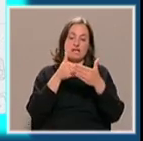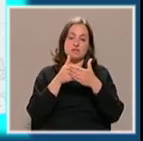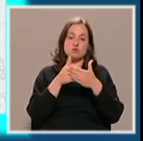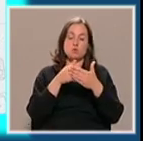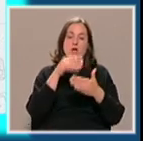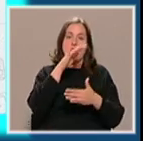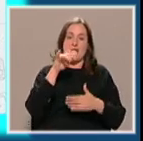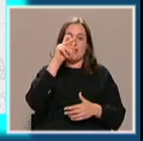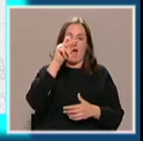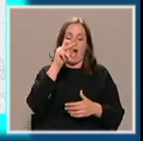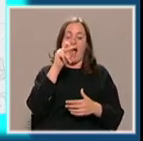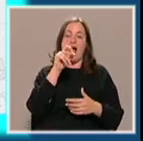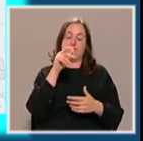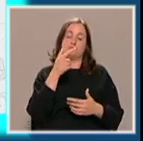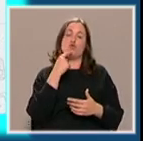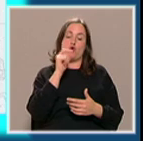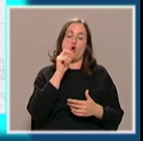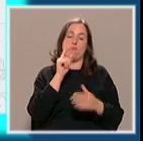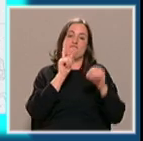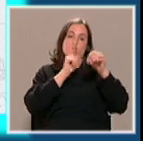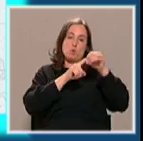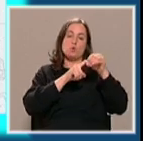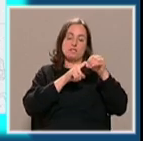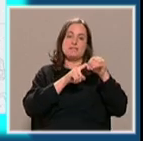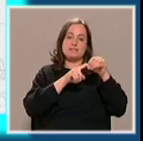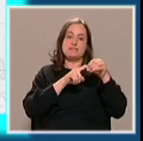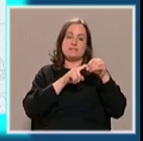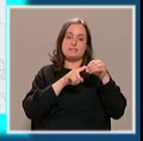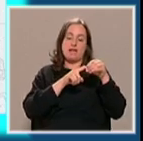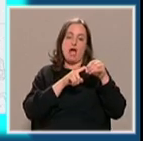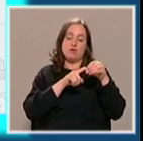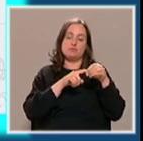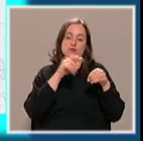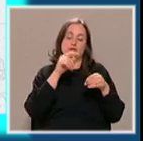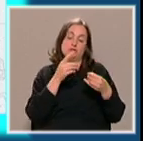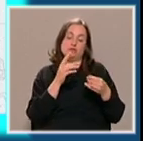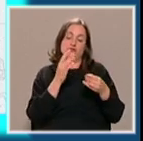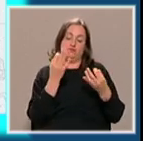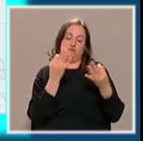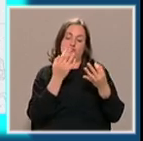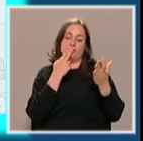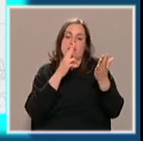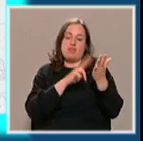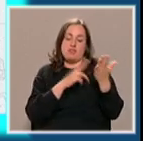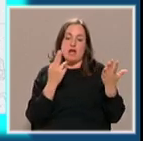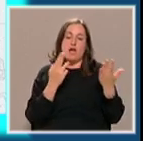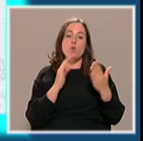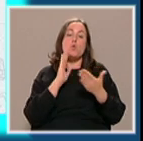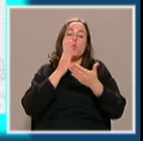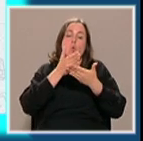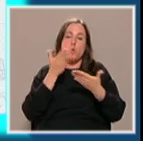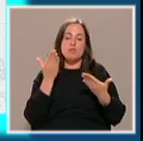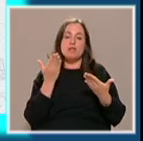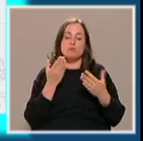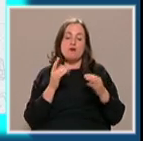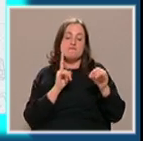pela letra A corresponde à fecundação, quando a explicação da imagem já a caracterizei, é verdadeira. E, por último,